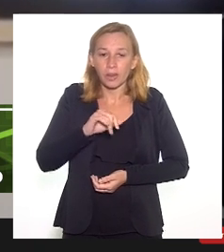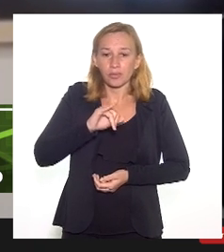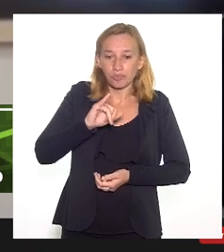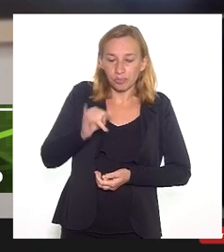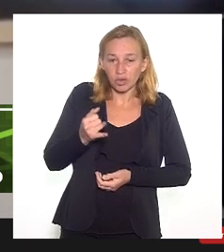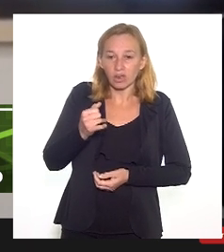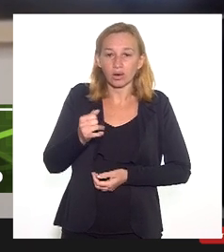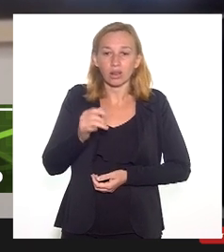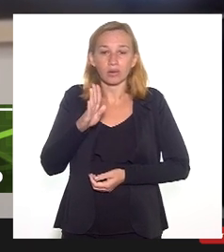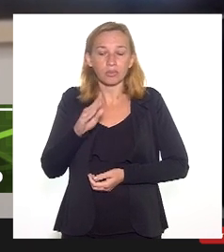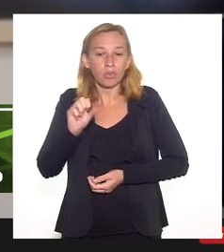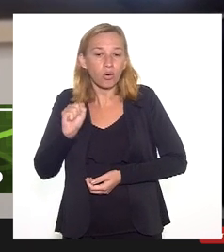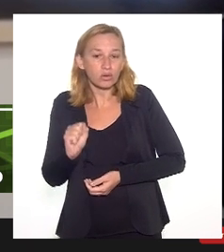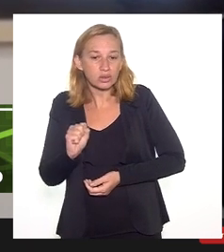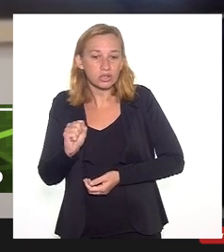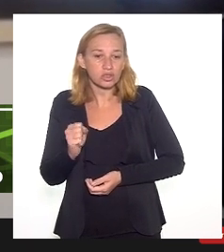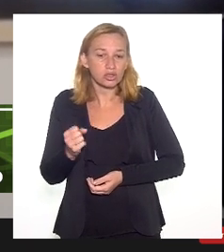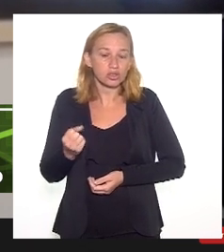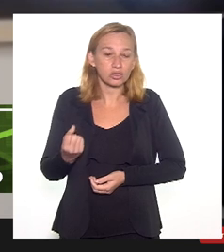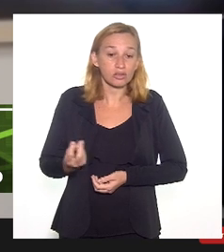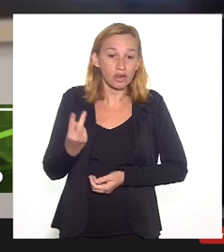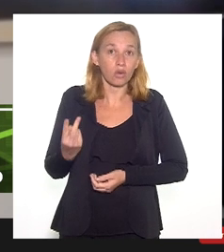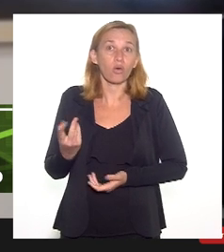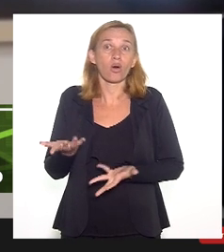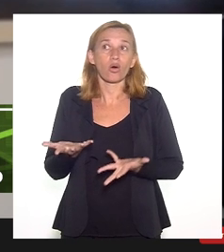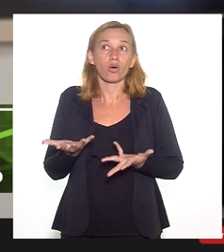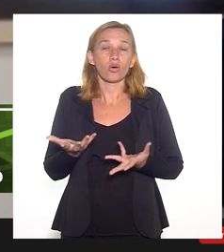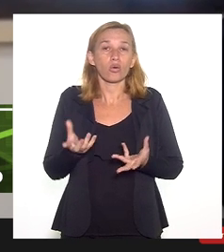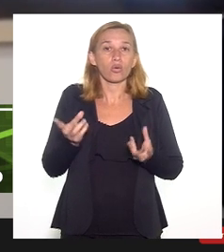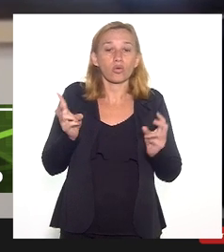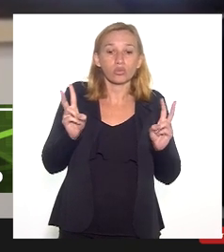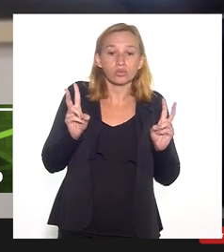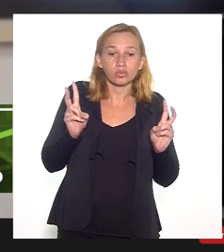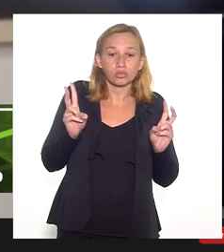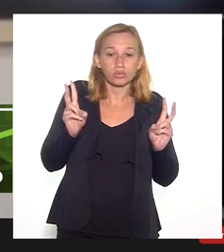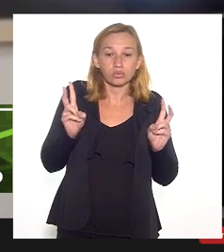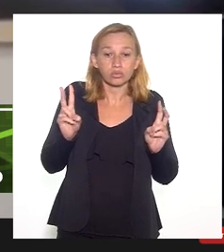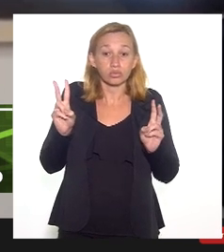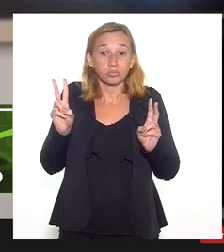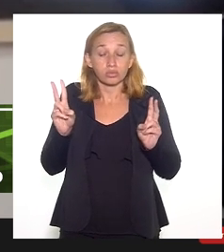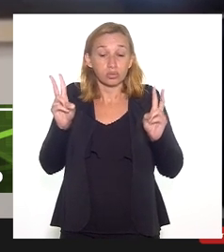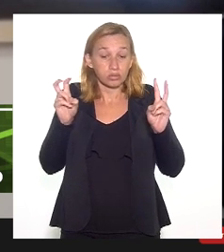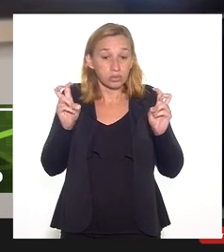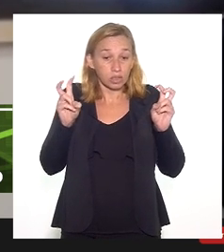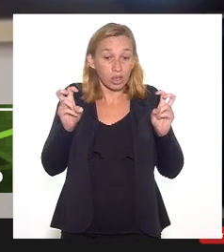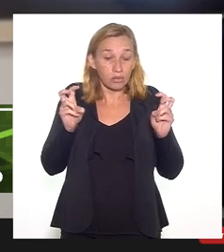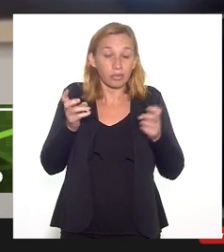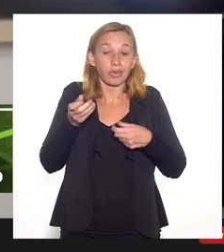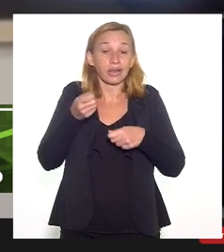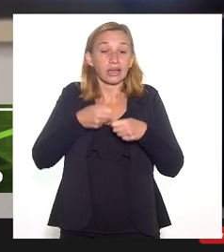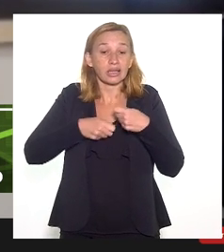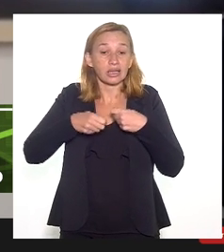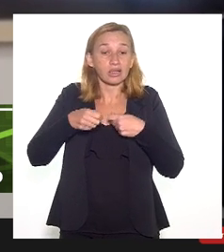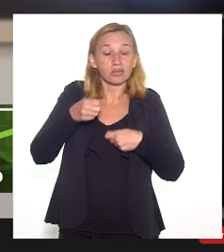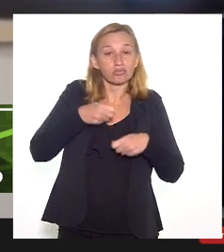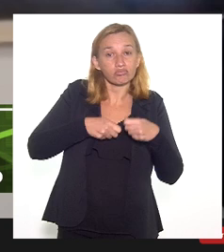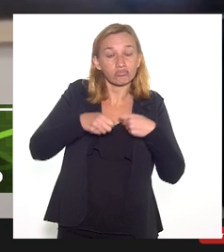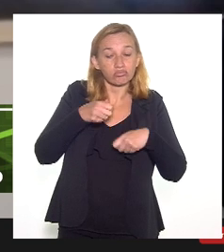bolsas e de valores de bolsas, como um tema para negociação dentro de um